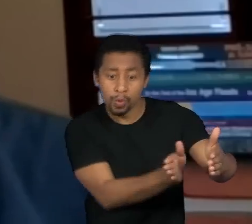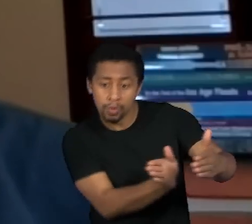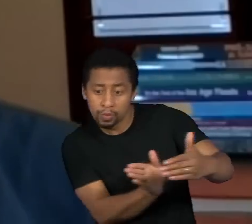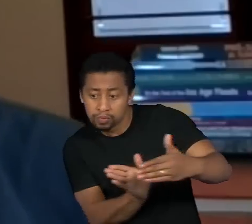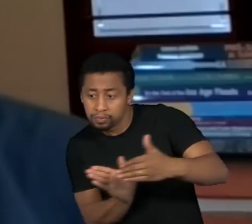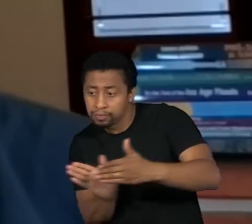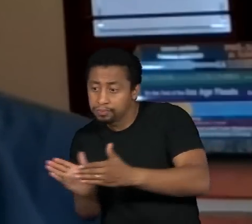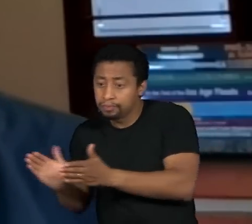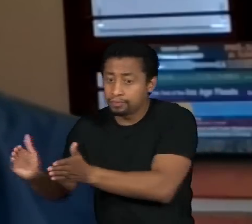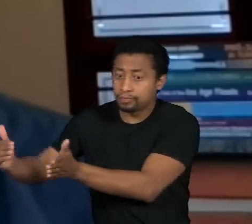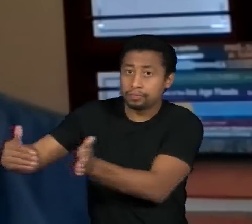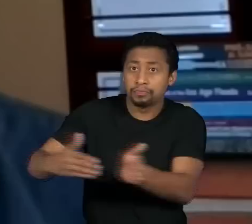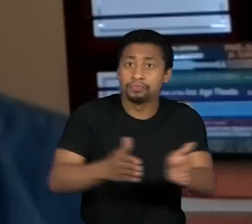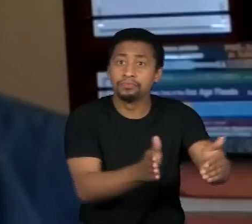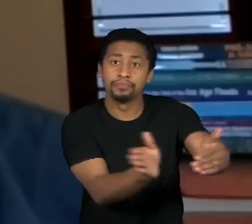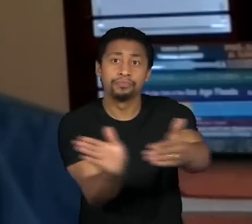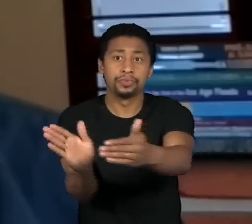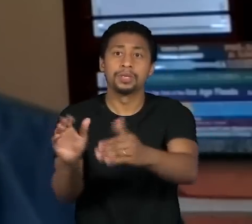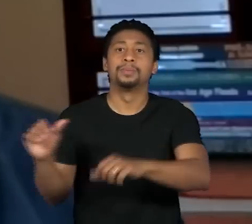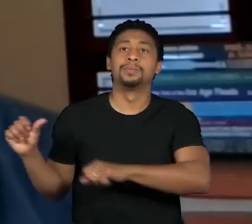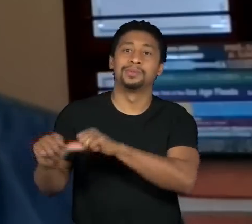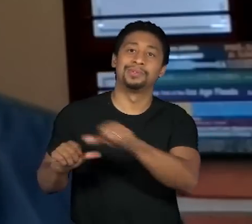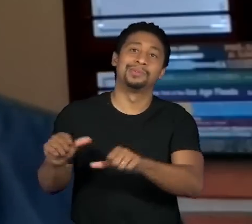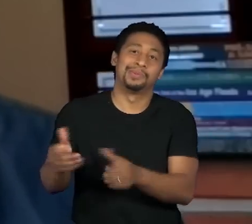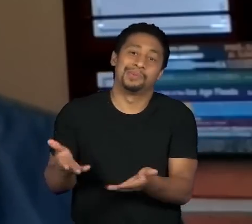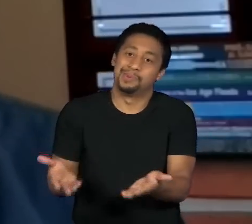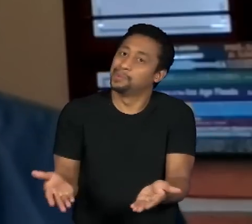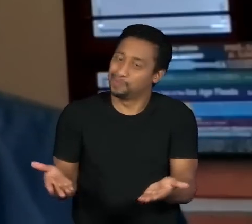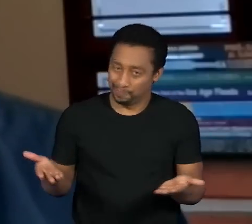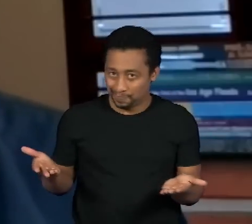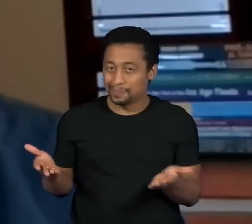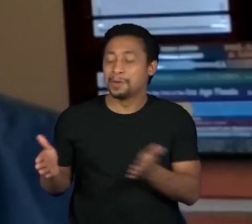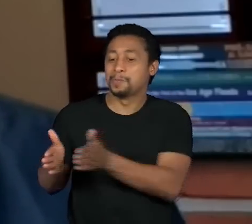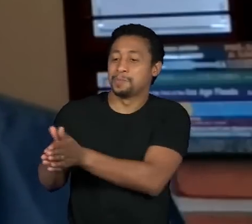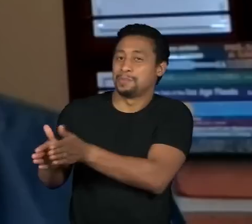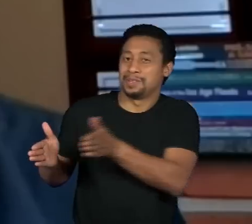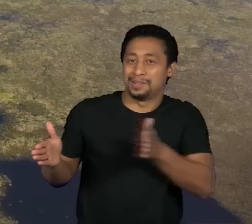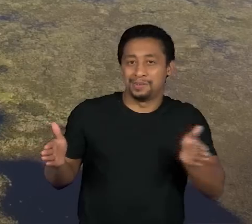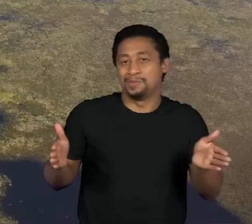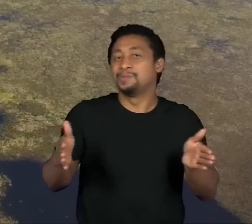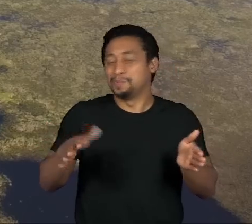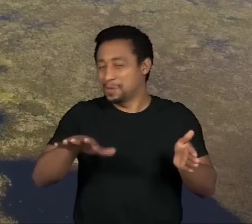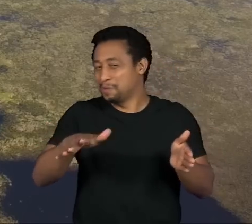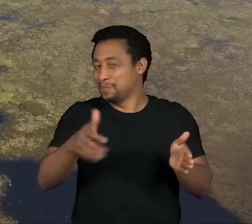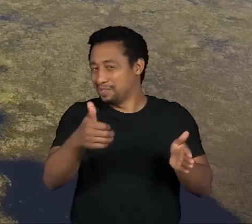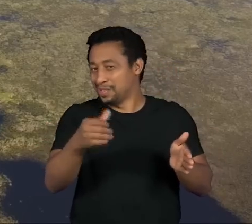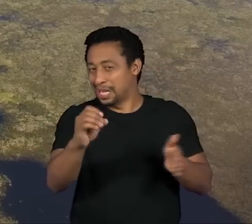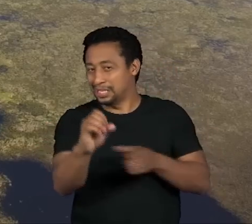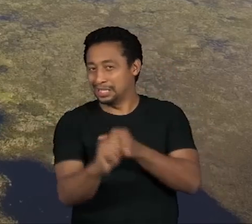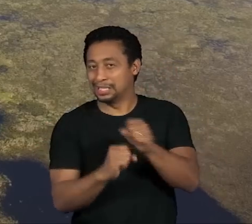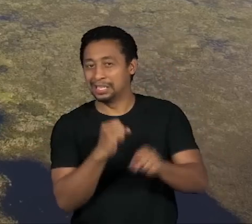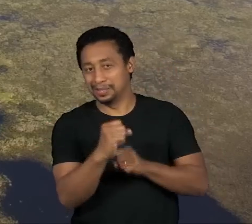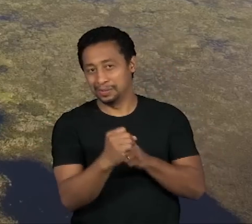curso ocorrem numa ordem de grandeza temporal de poucas décadas.